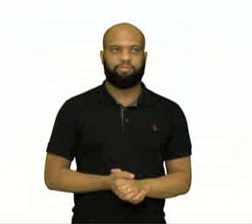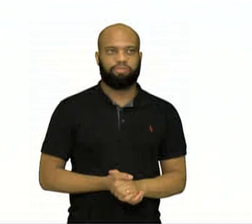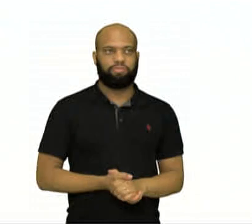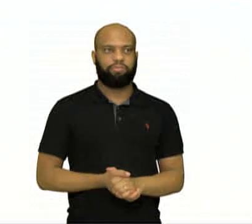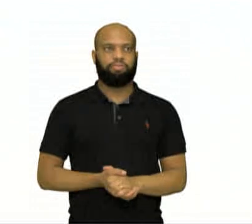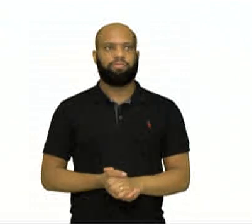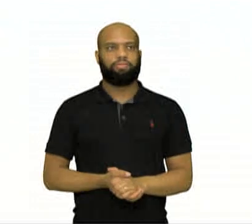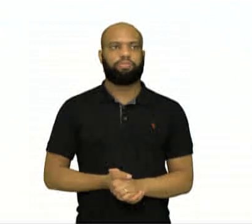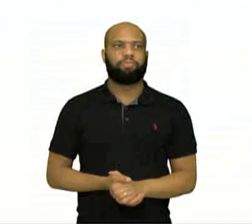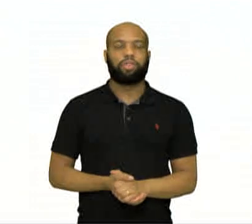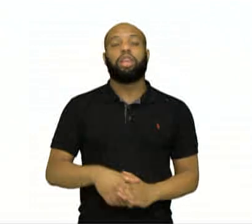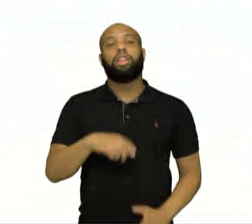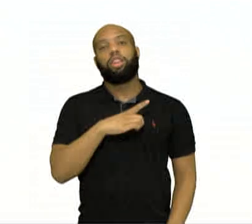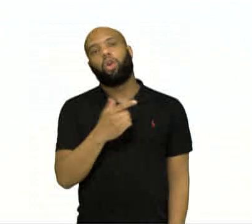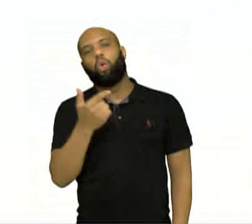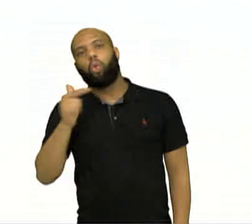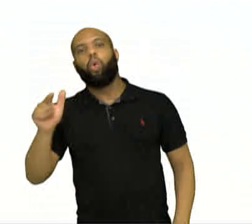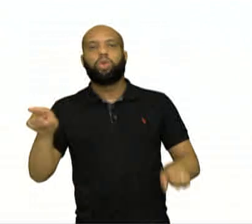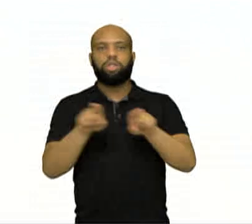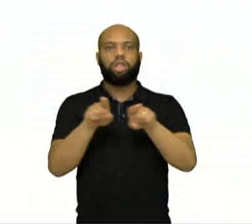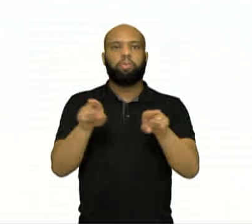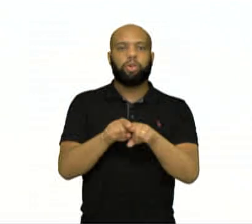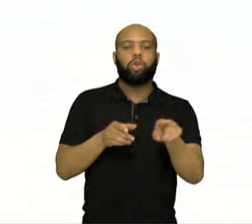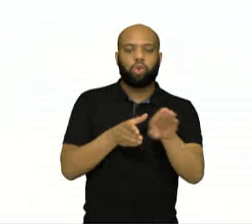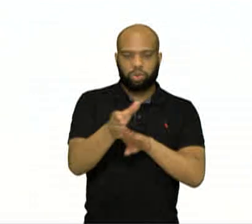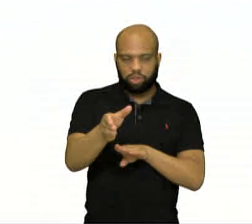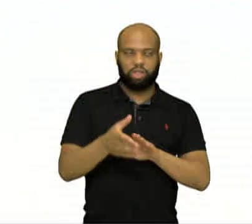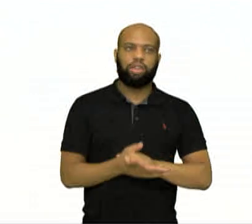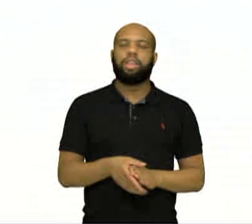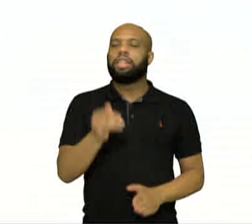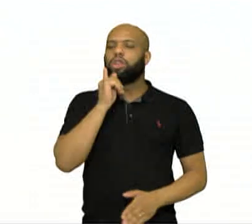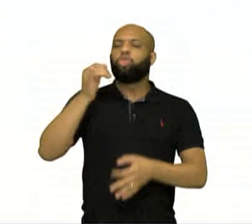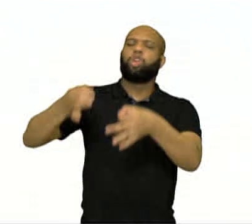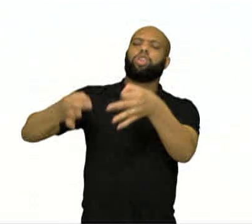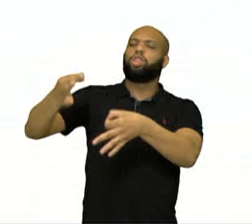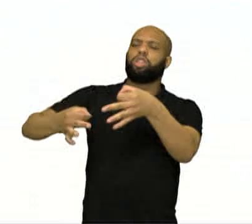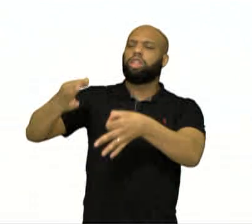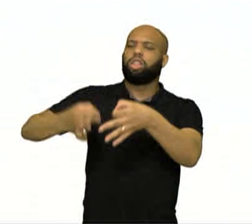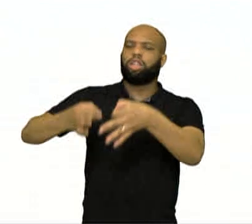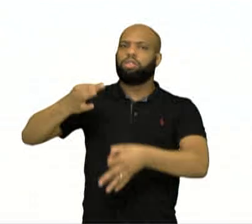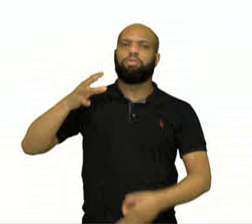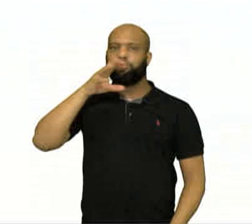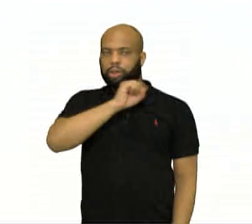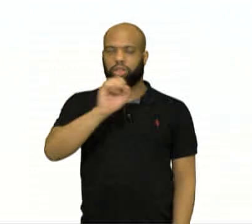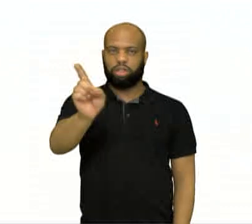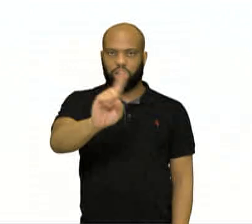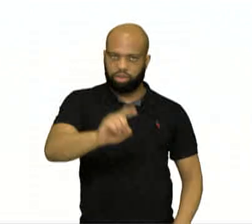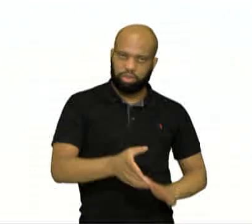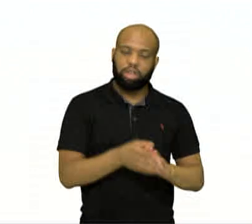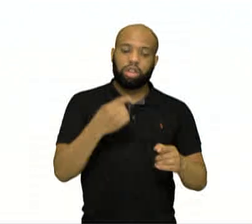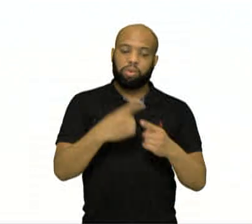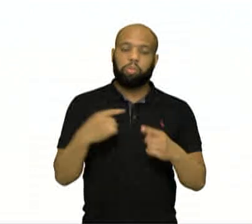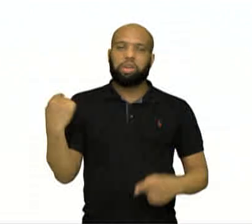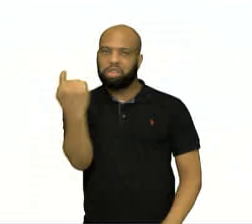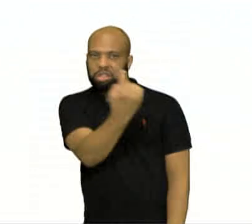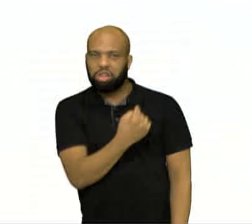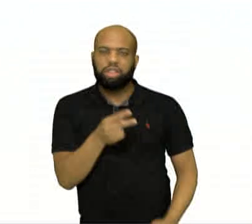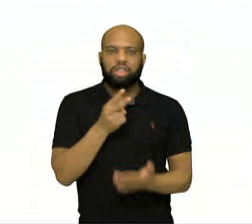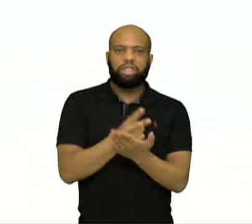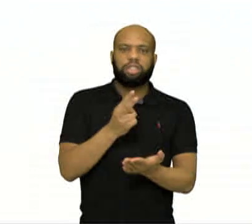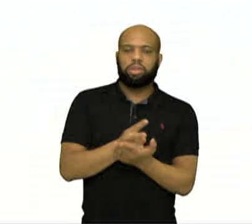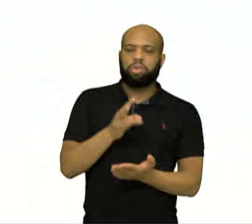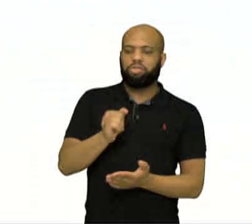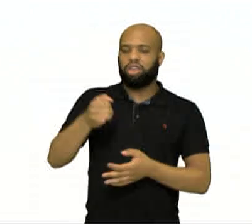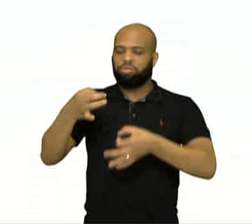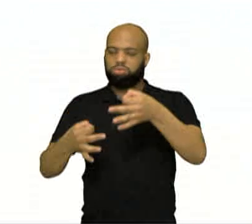aqui. Outro sábio conselho, não faça juízo de valor precipitados. Temos tendência para julgarmos os outros